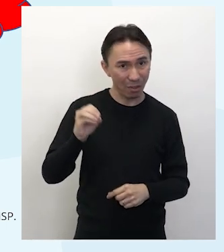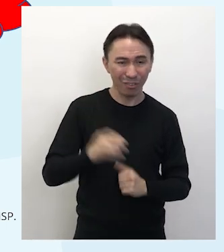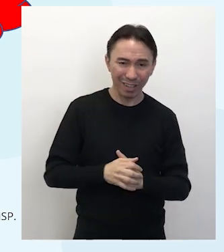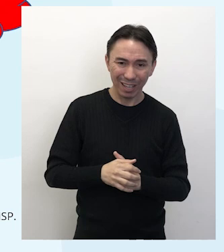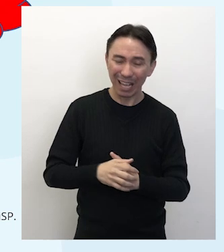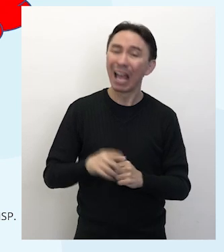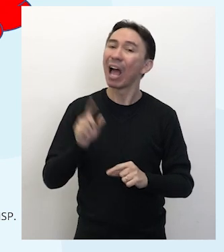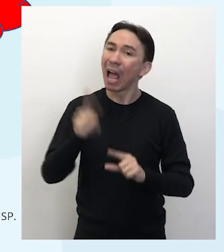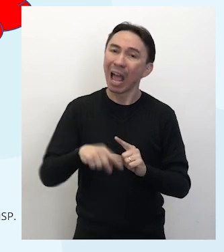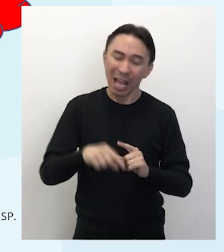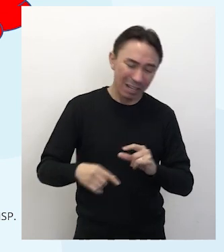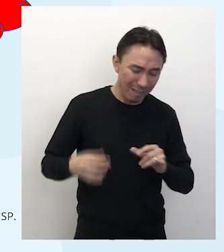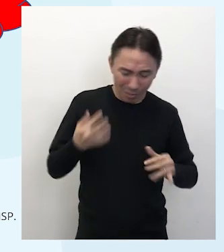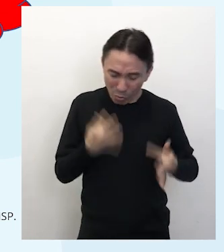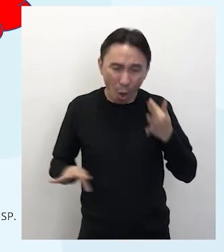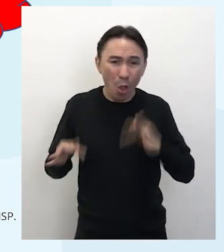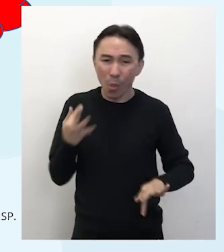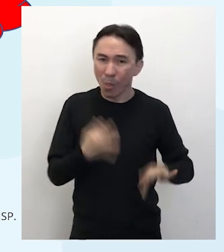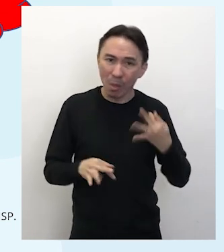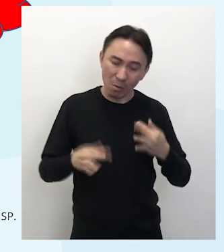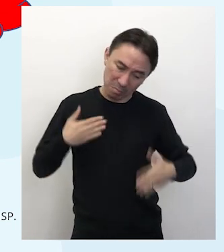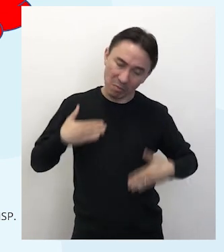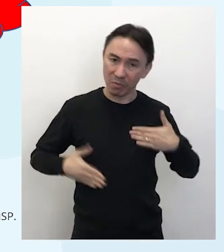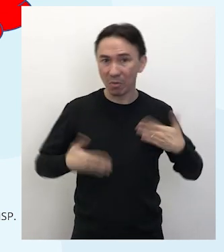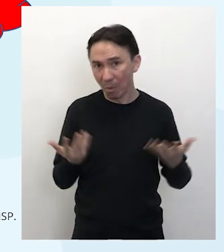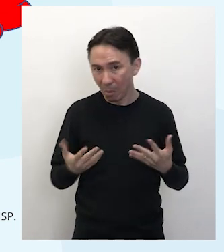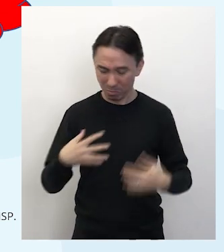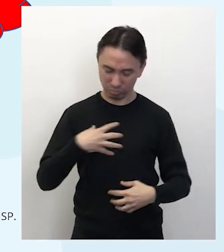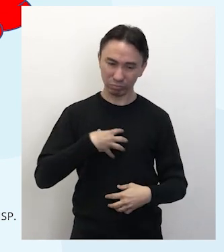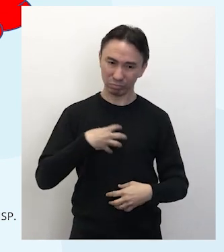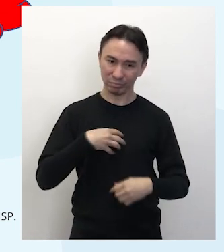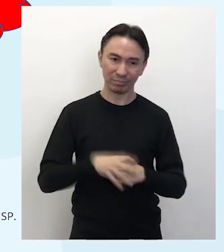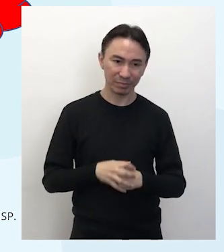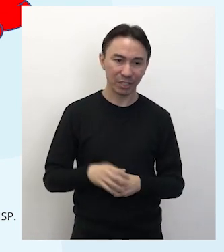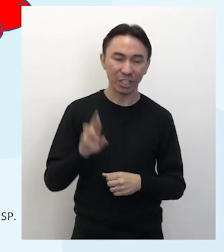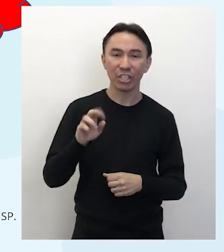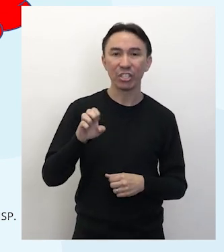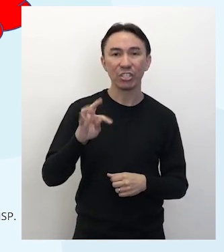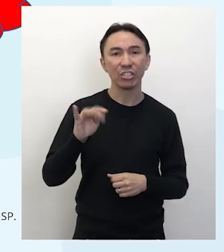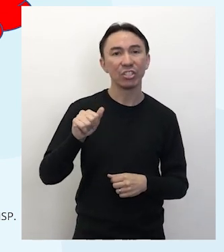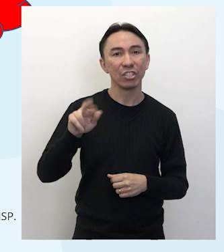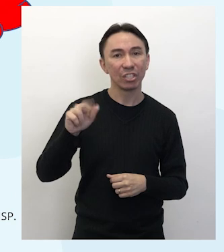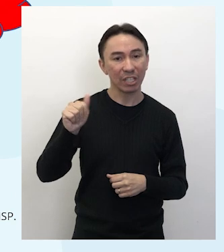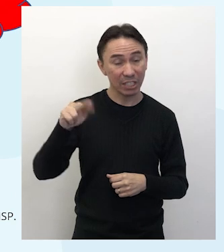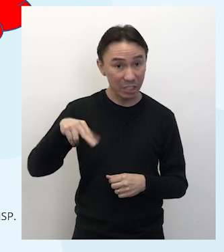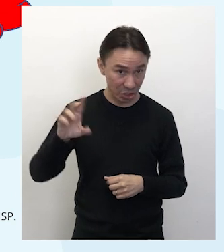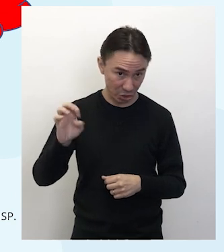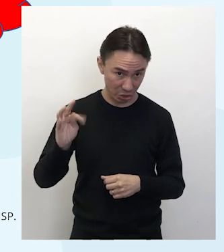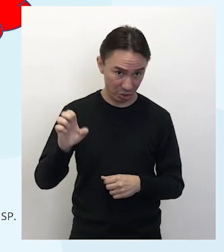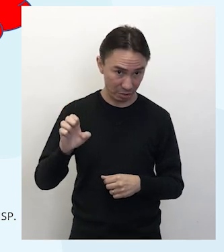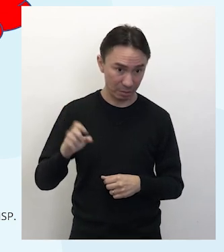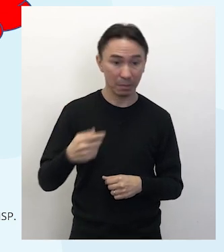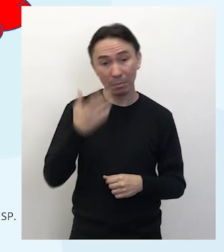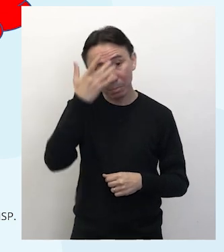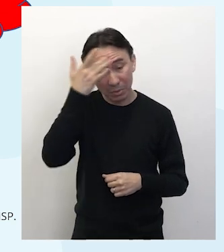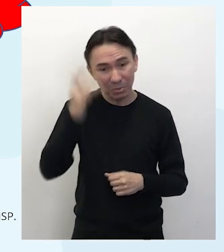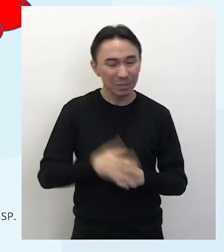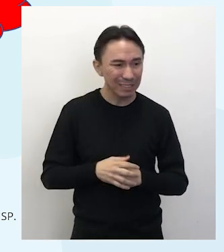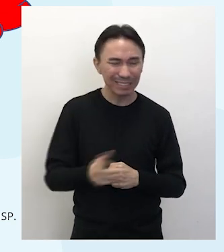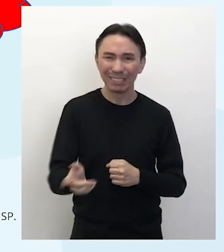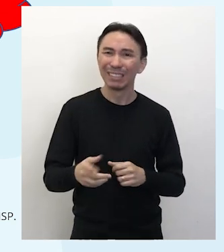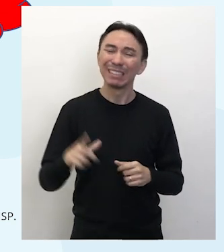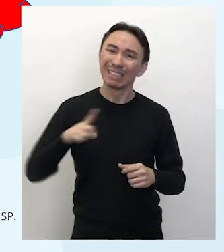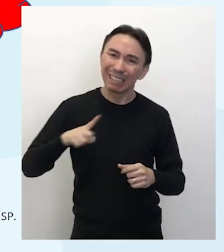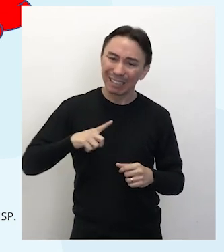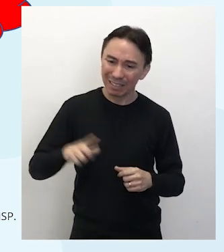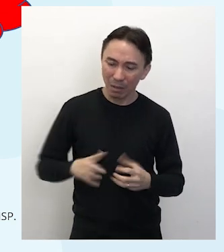ou emocional. Retirante, aquele que se retira. Pessoa que, durante o período de seca extrema, se